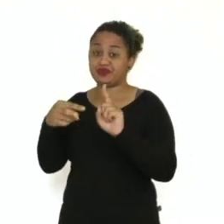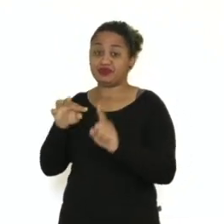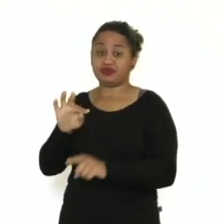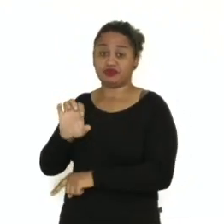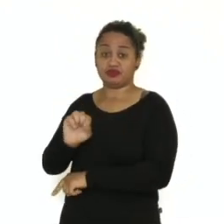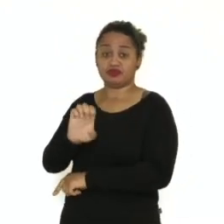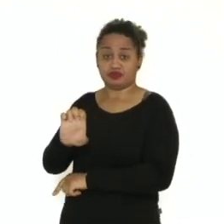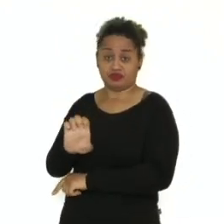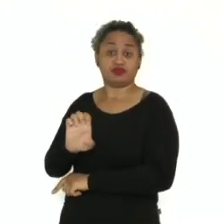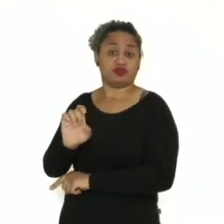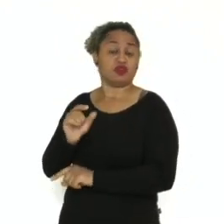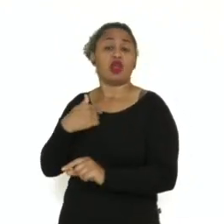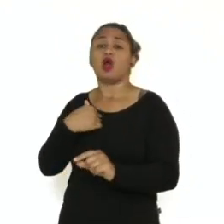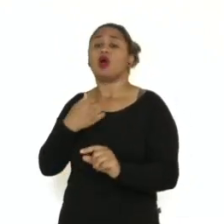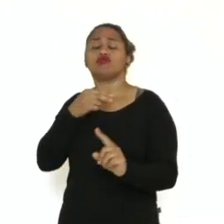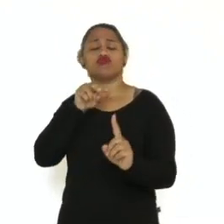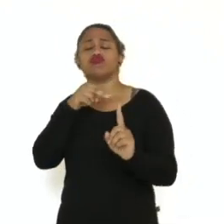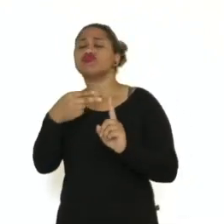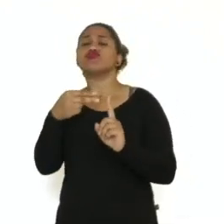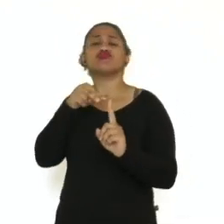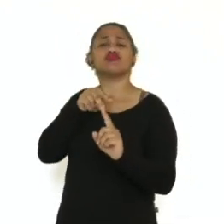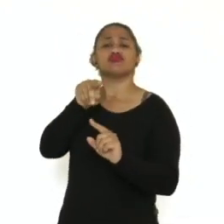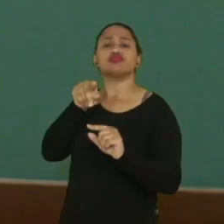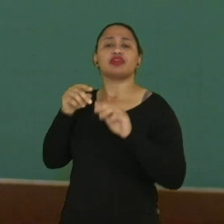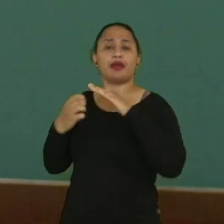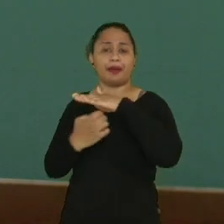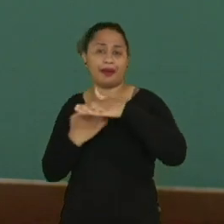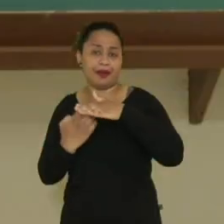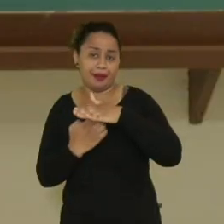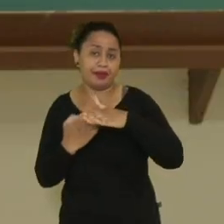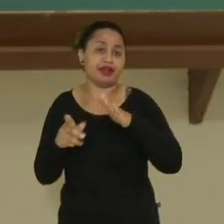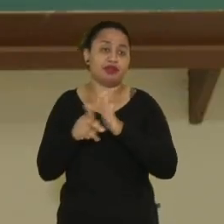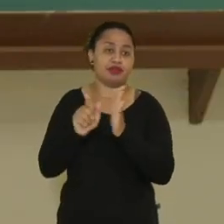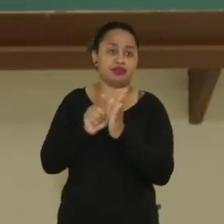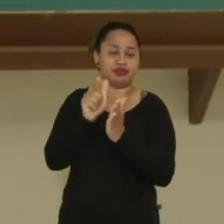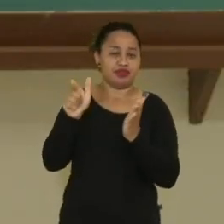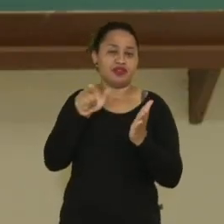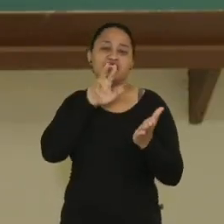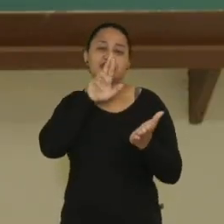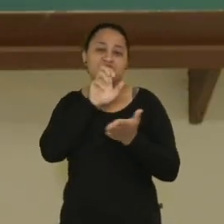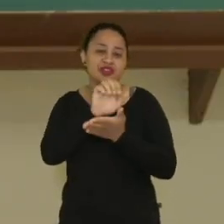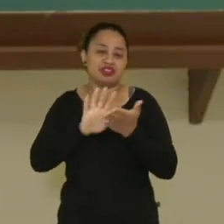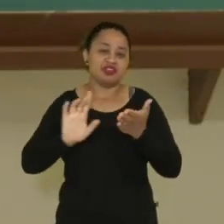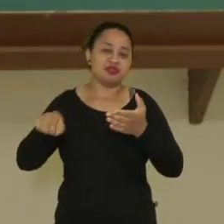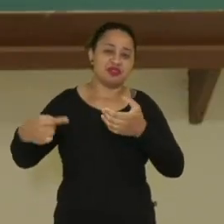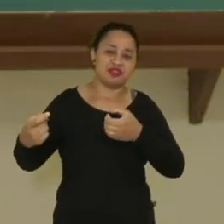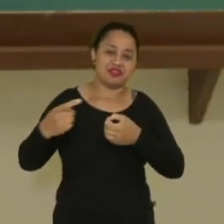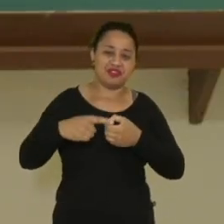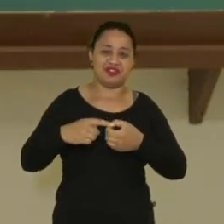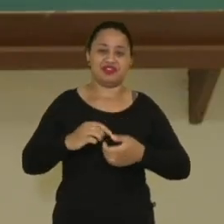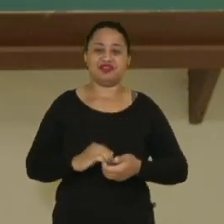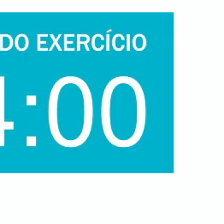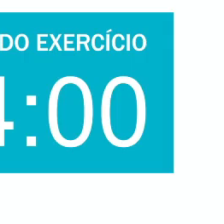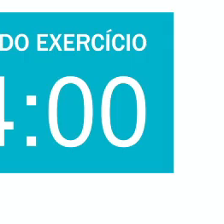o teu ponto de vista da empresa jornalística. Faz aí que eu te aguardo aqui.